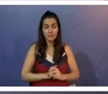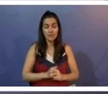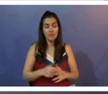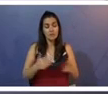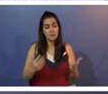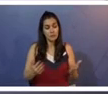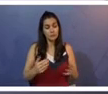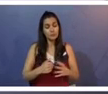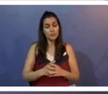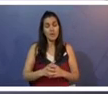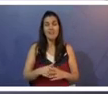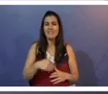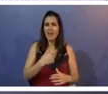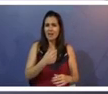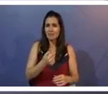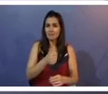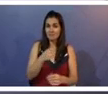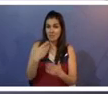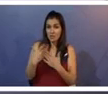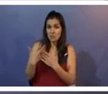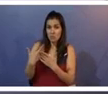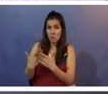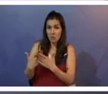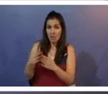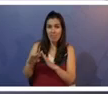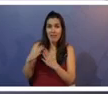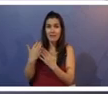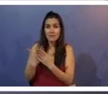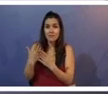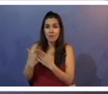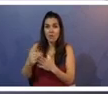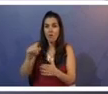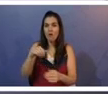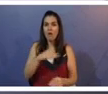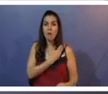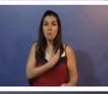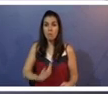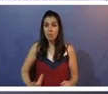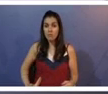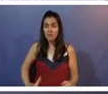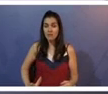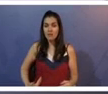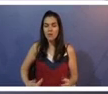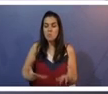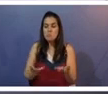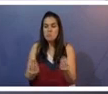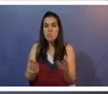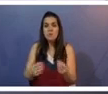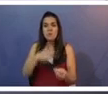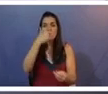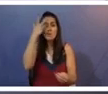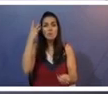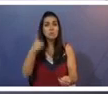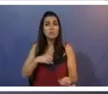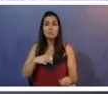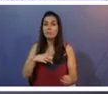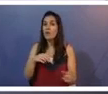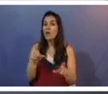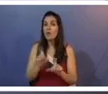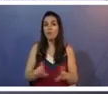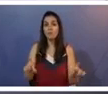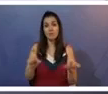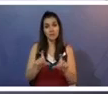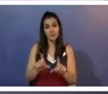com 40% de alunos que não possuem, isso, no caso de alunos da escola privada,